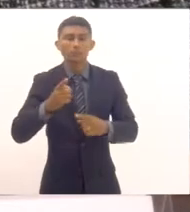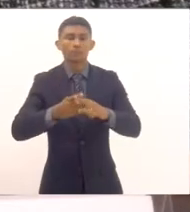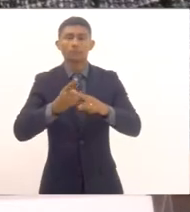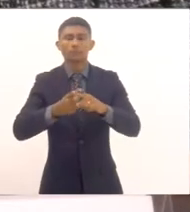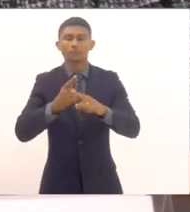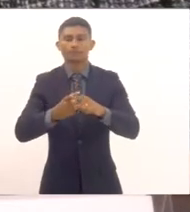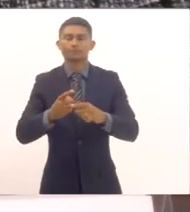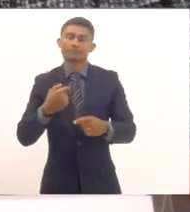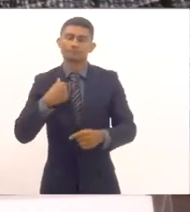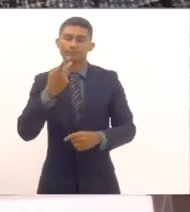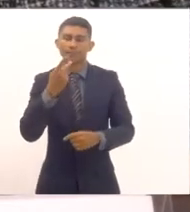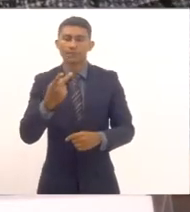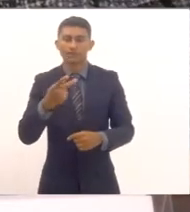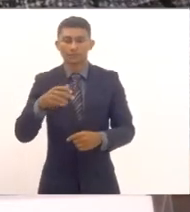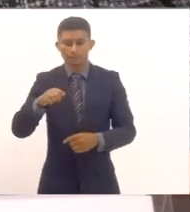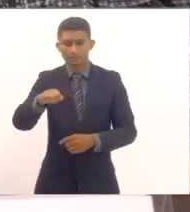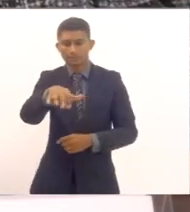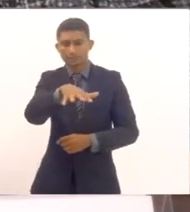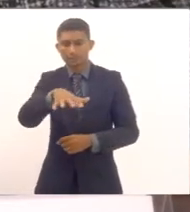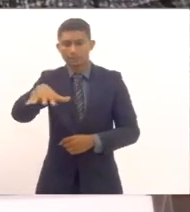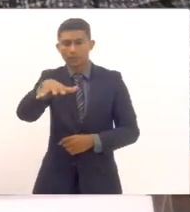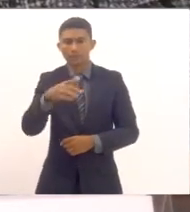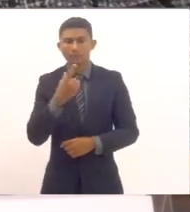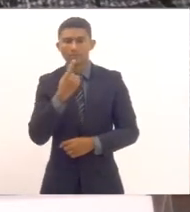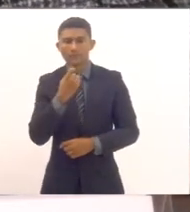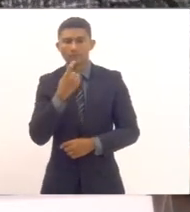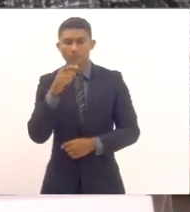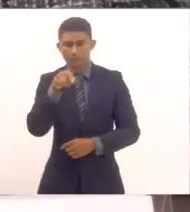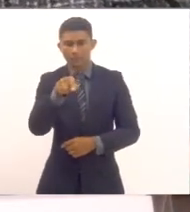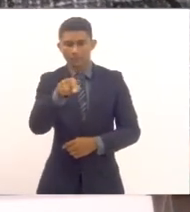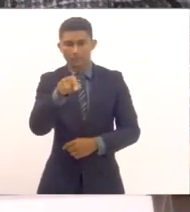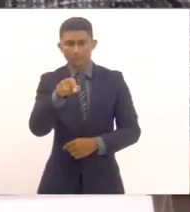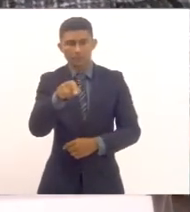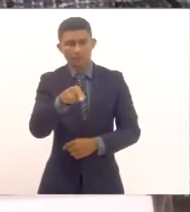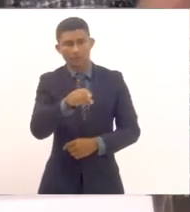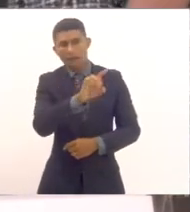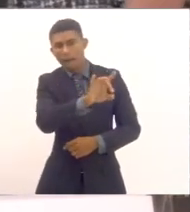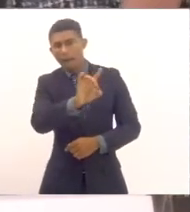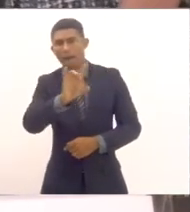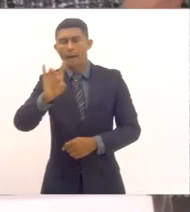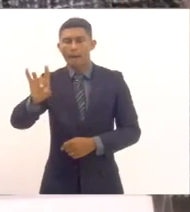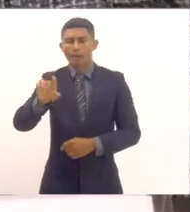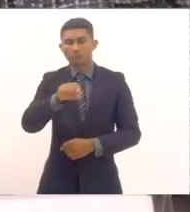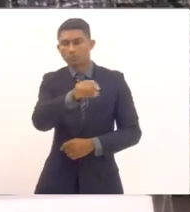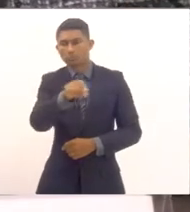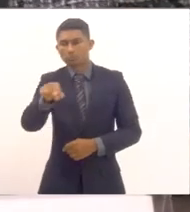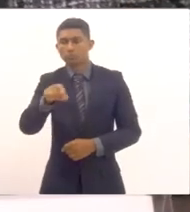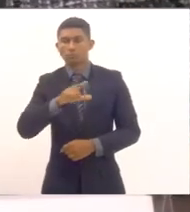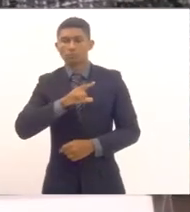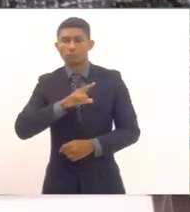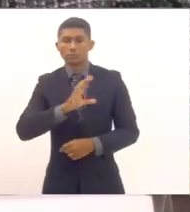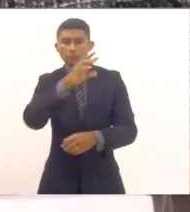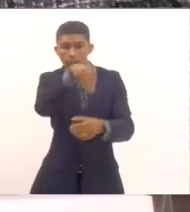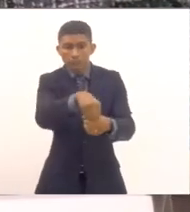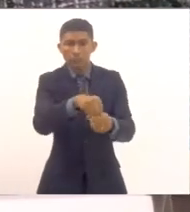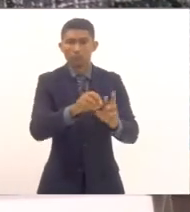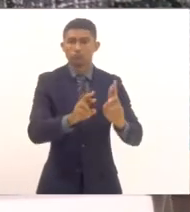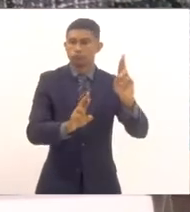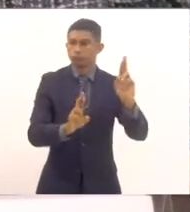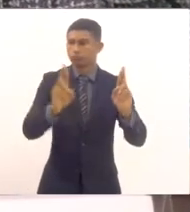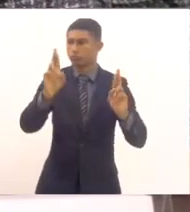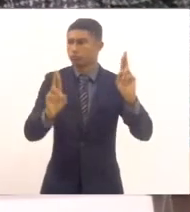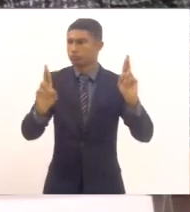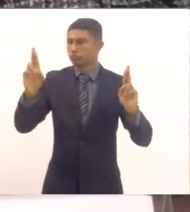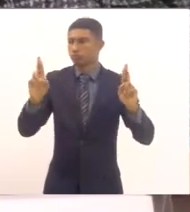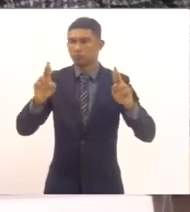dizer cada área vermelha dessa na sua definição tem ali um ou mais comandos que controlam isso